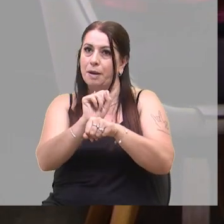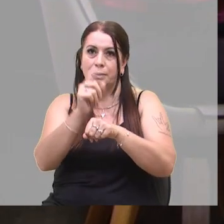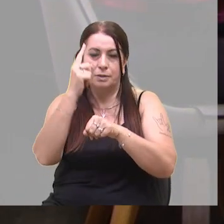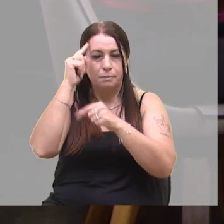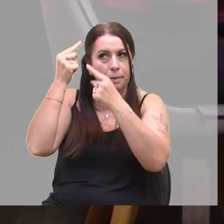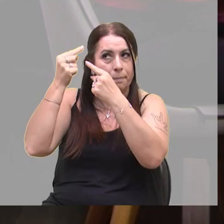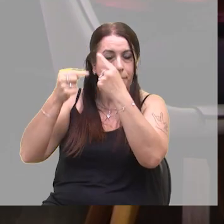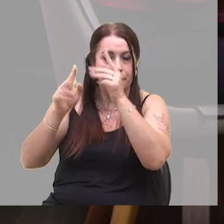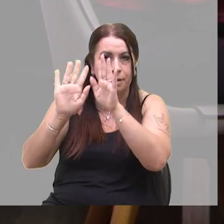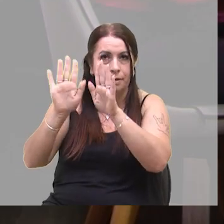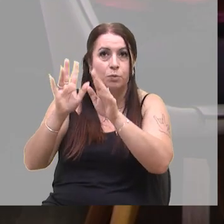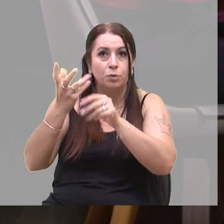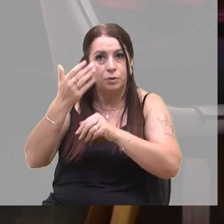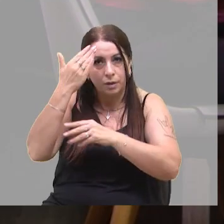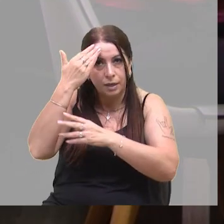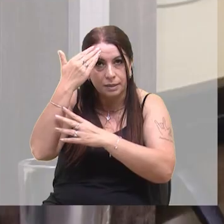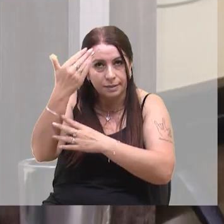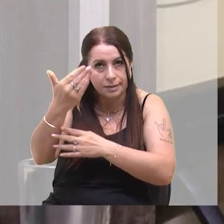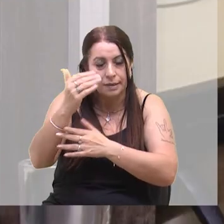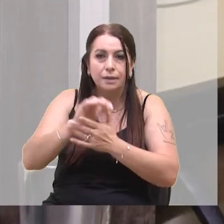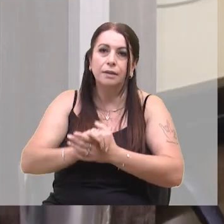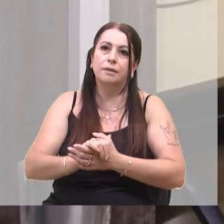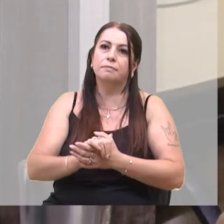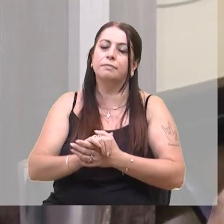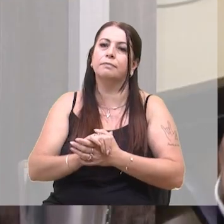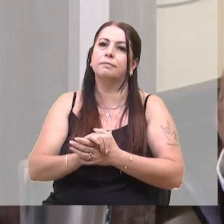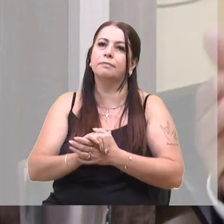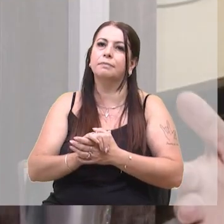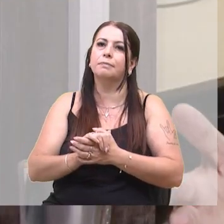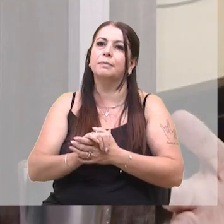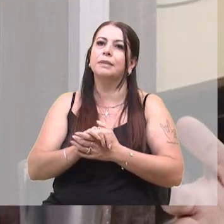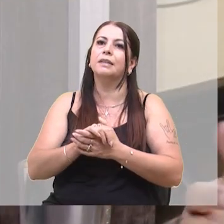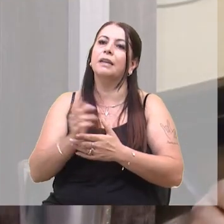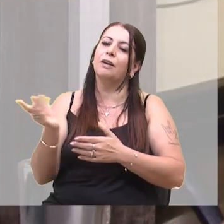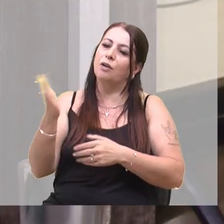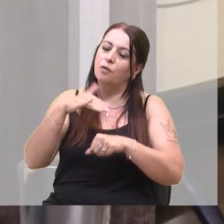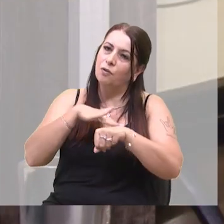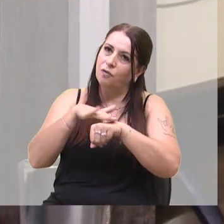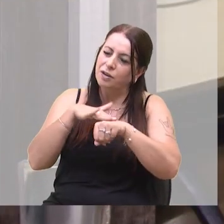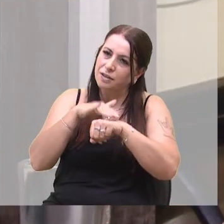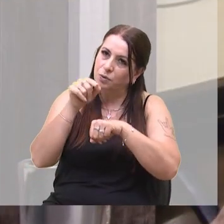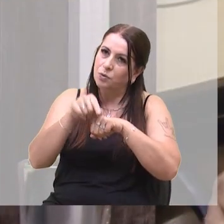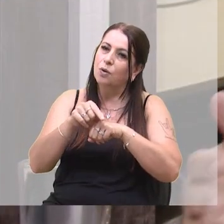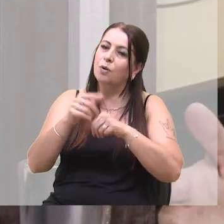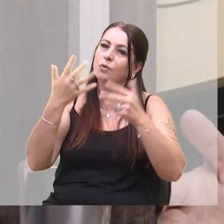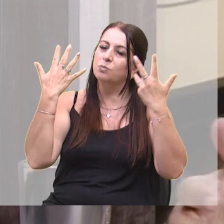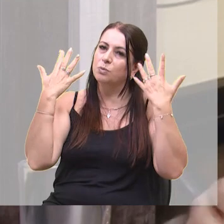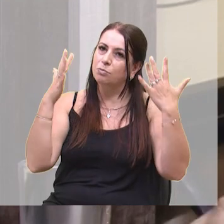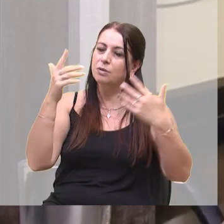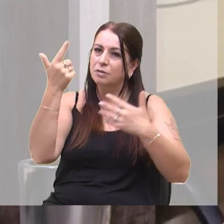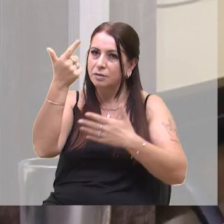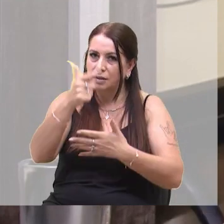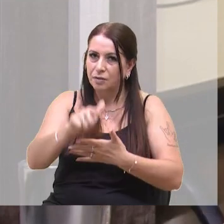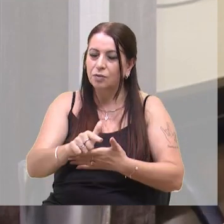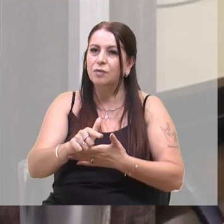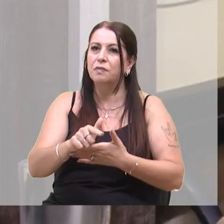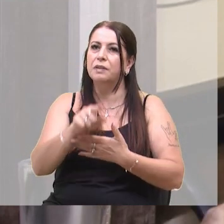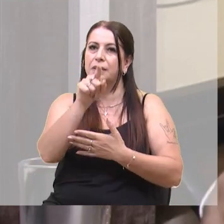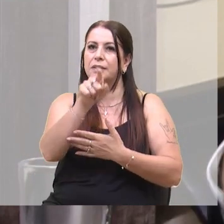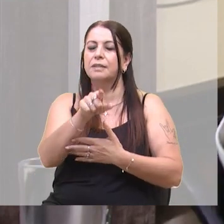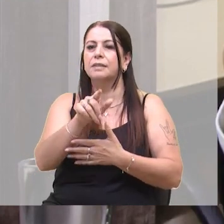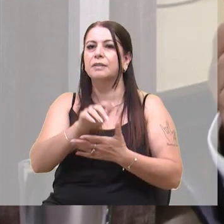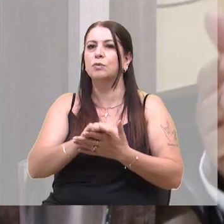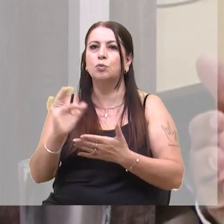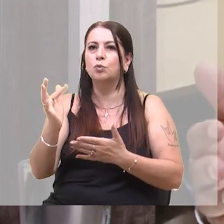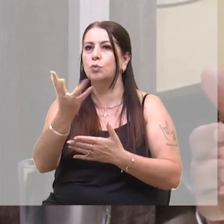presidente Marisol Santos, não quis interromper o seu raciocínio. Quero lhe agradecer pela disponibilidade de vir conversar conosco,